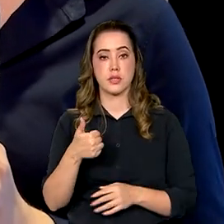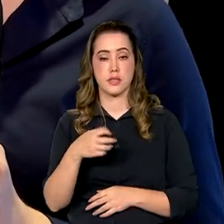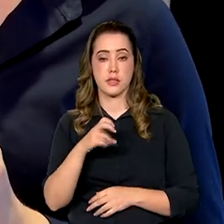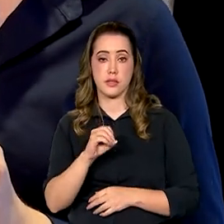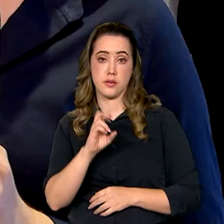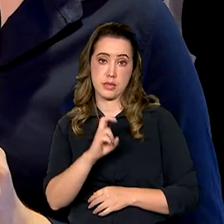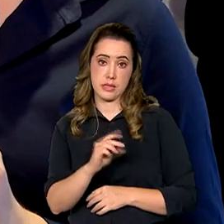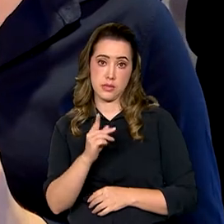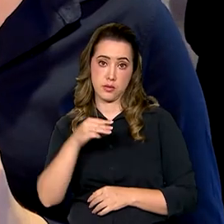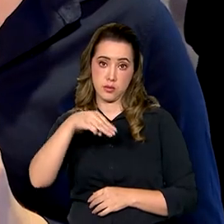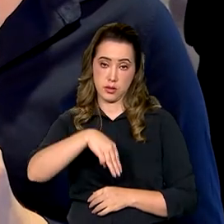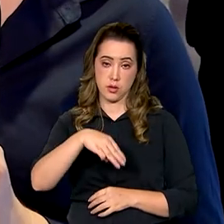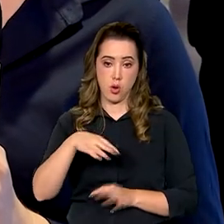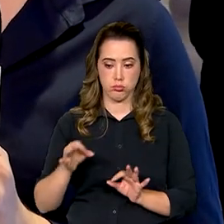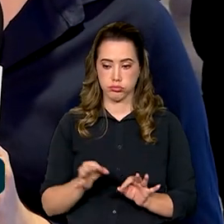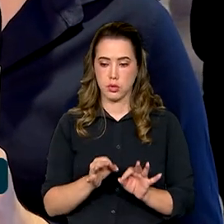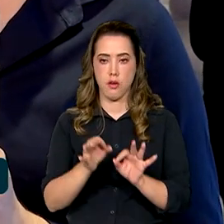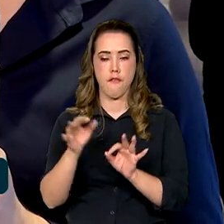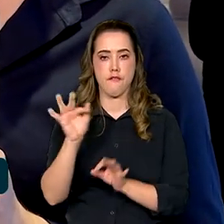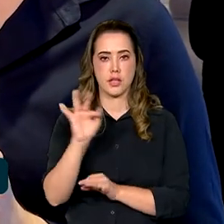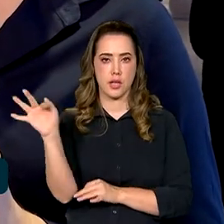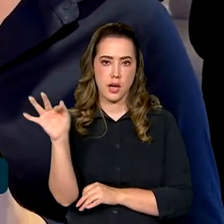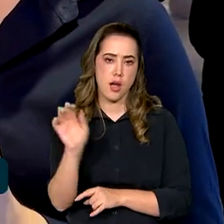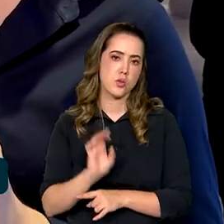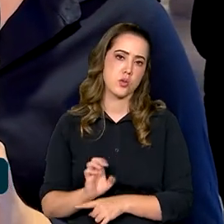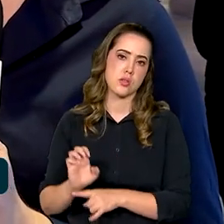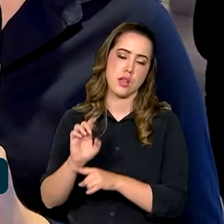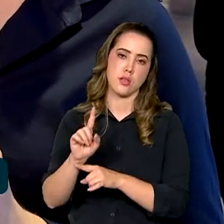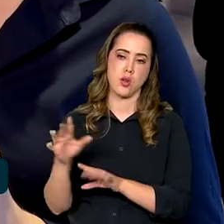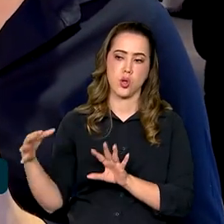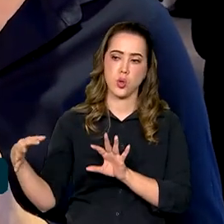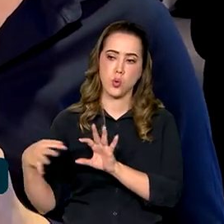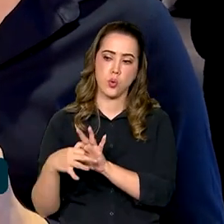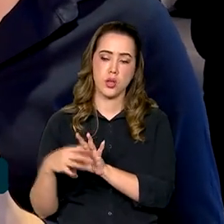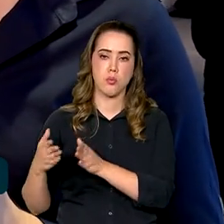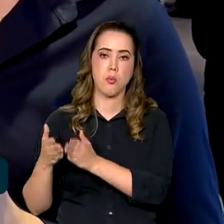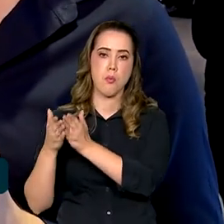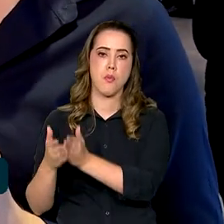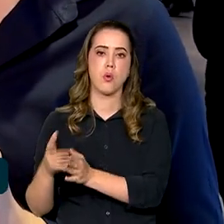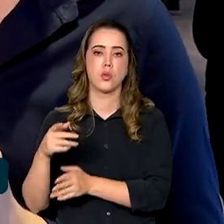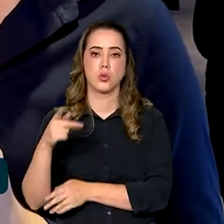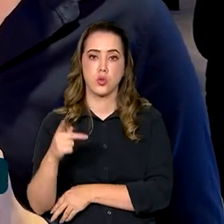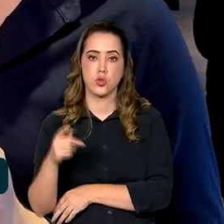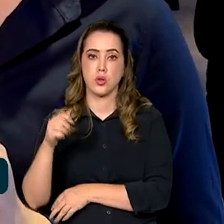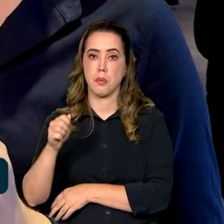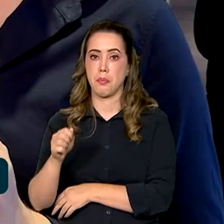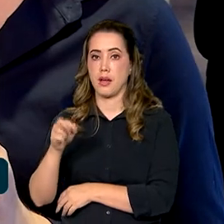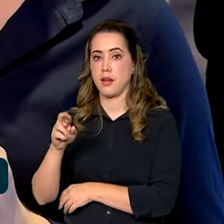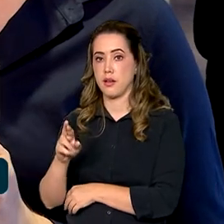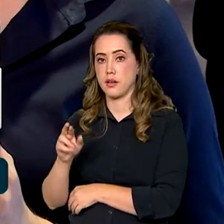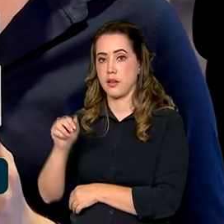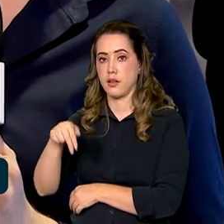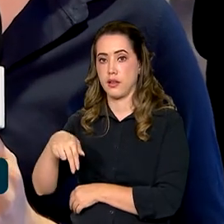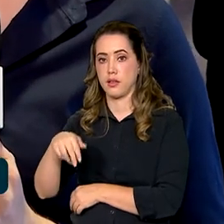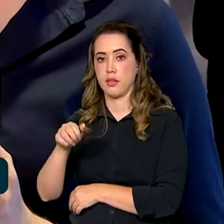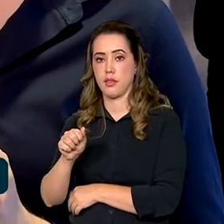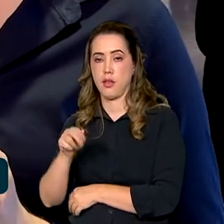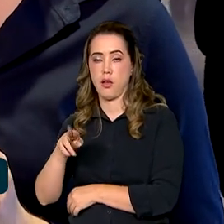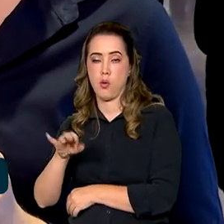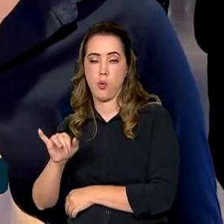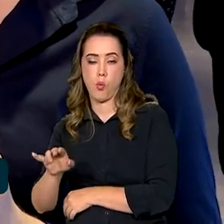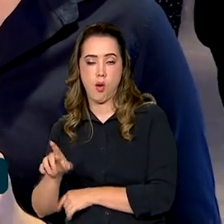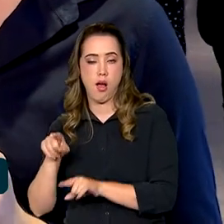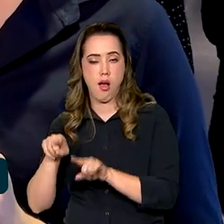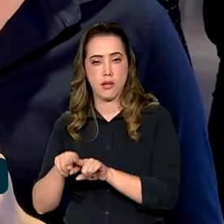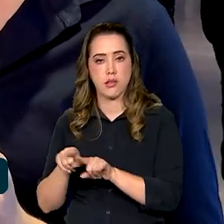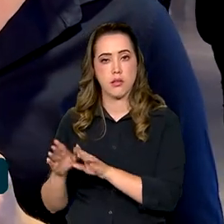estaduais que conectam pontos estratégicos, como o Porto de Paranaguá e a região metropolitana de Curitiba, além dos